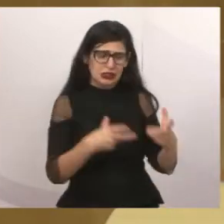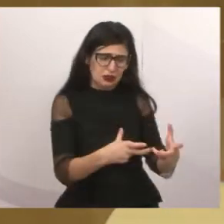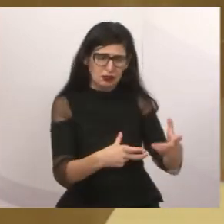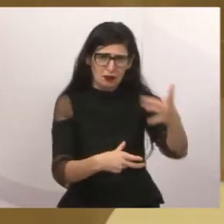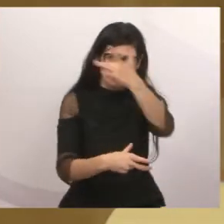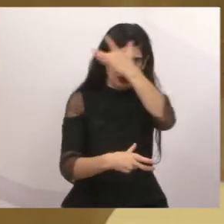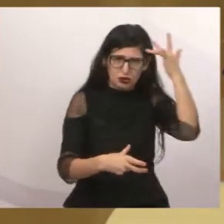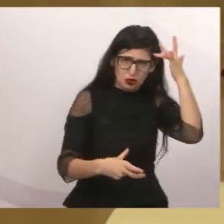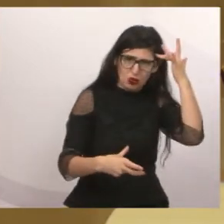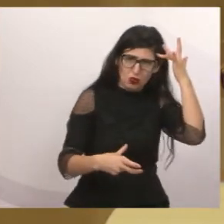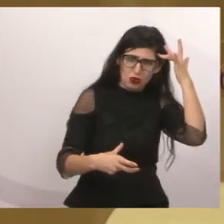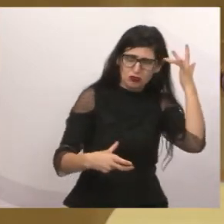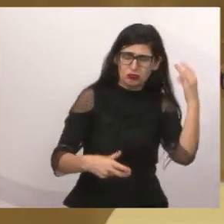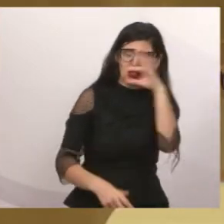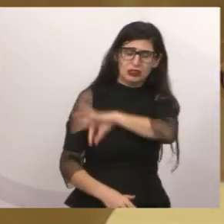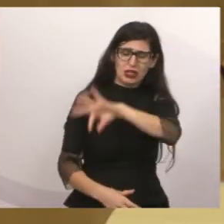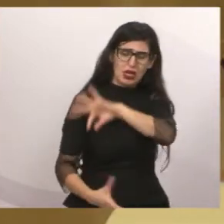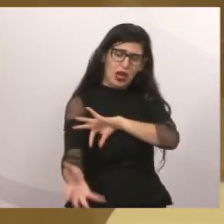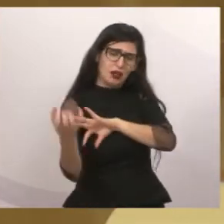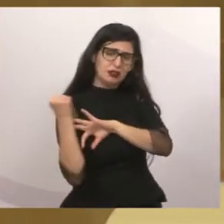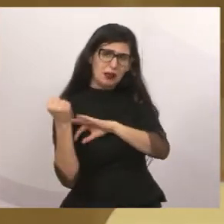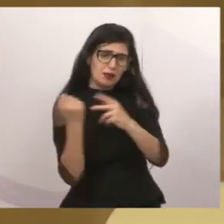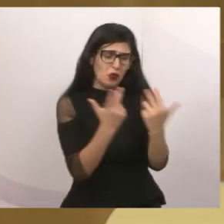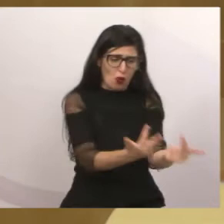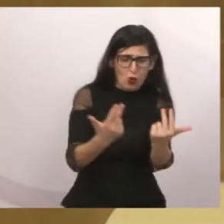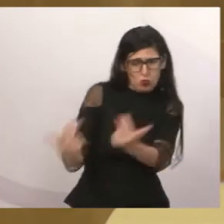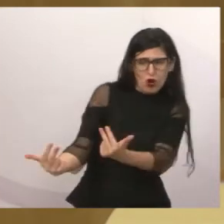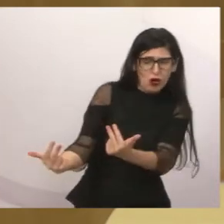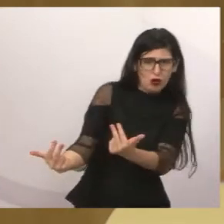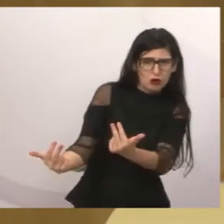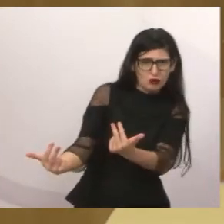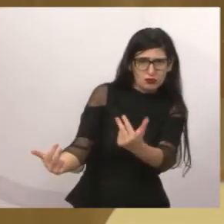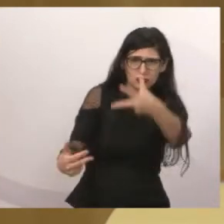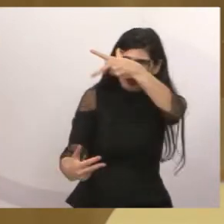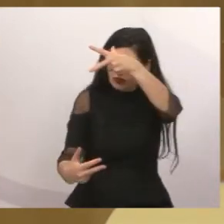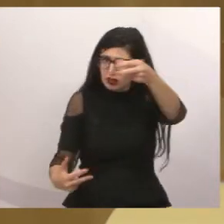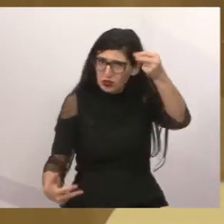função também será obrigatória